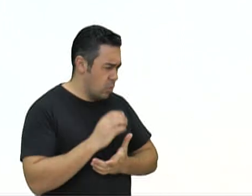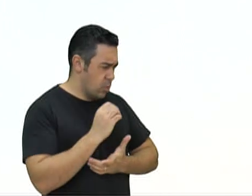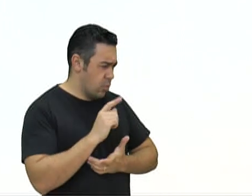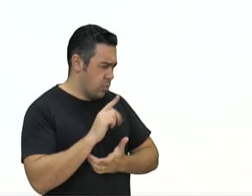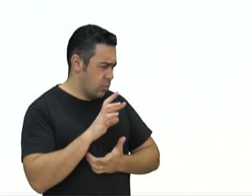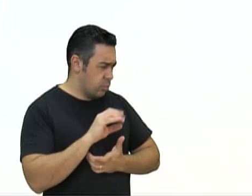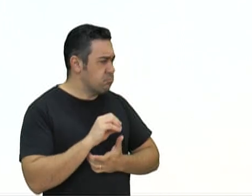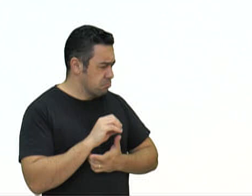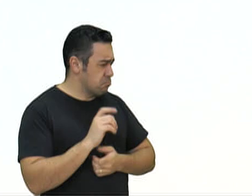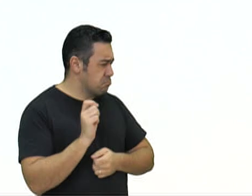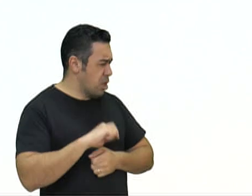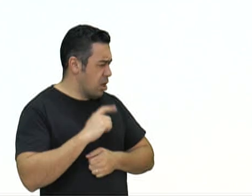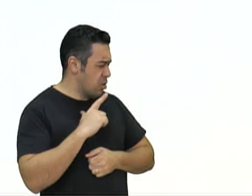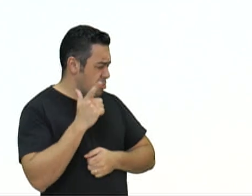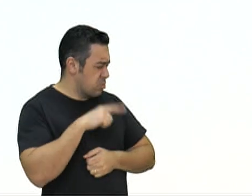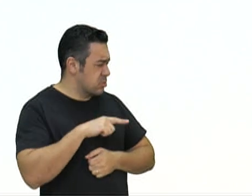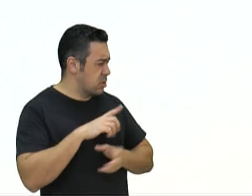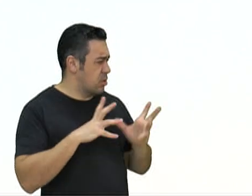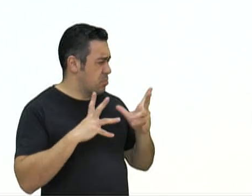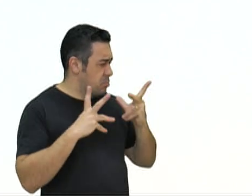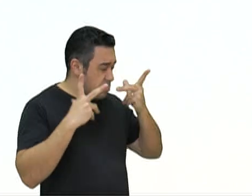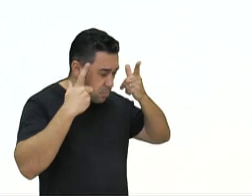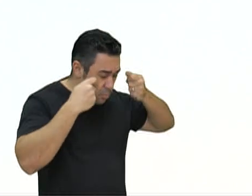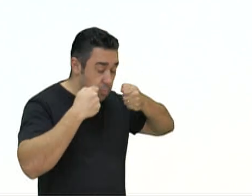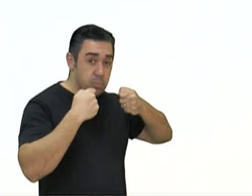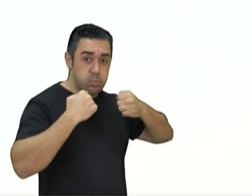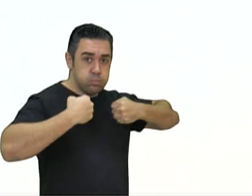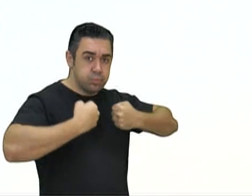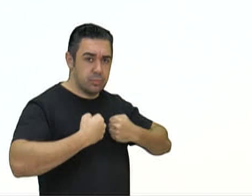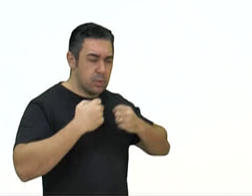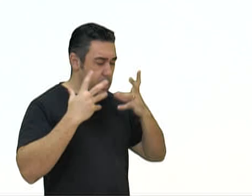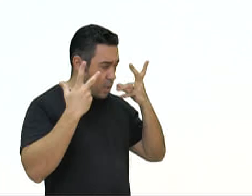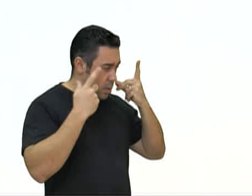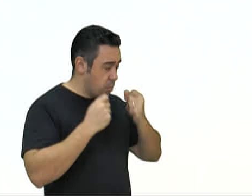ogre transforma-se imediatamente num enorme leão.